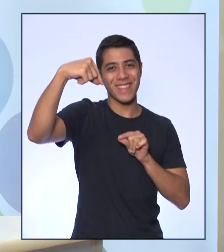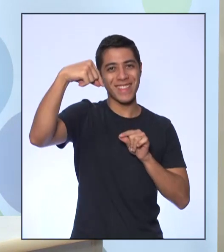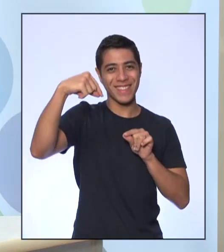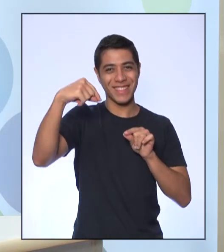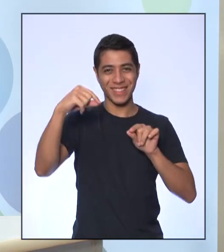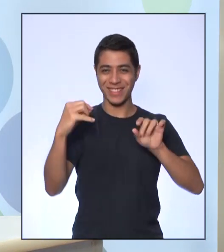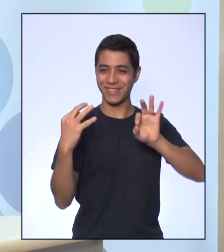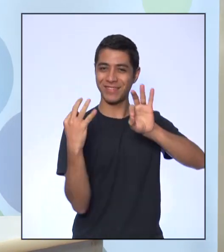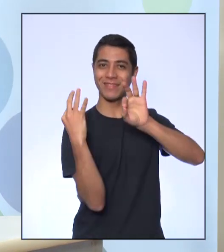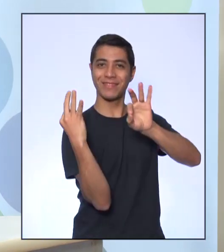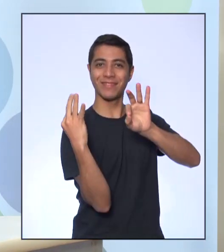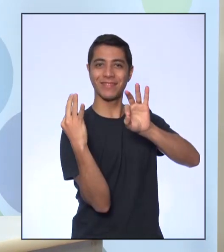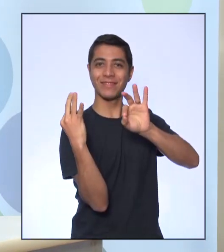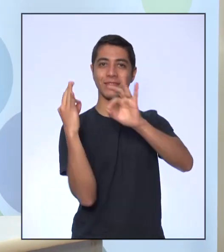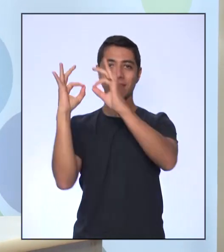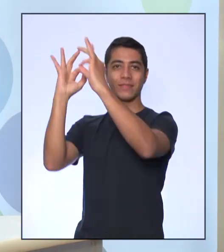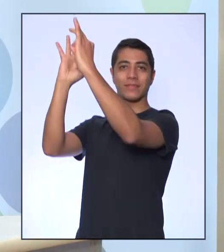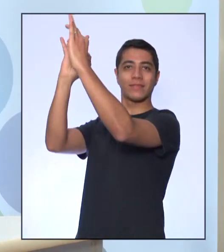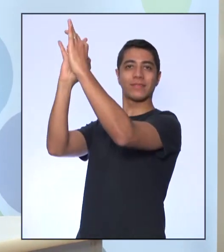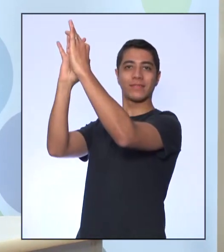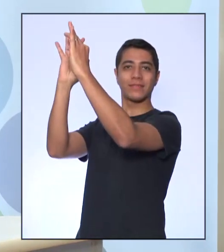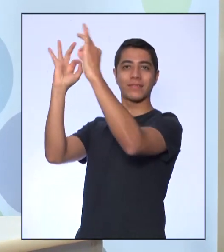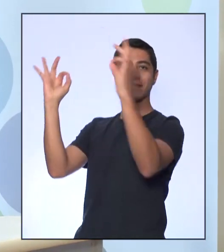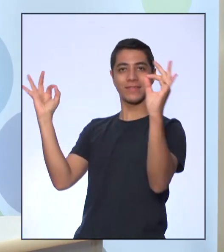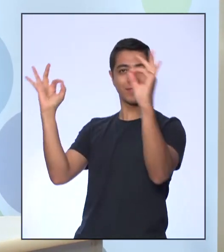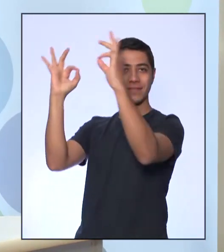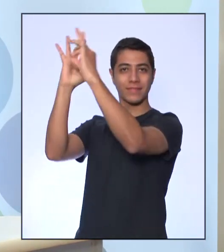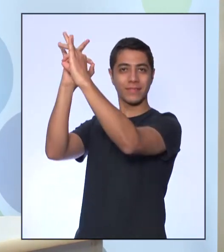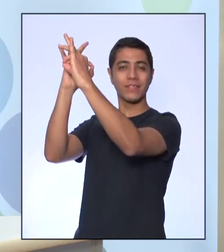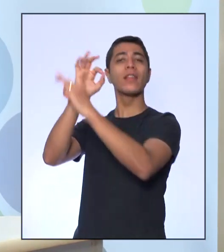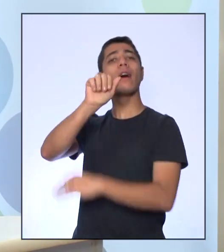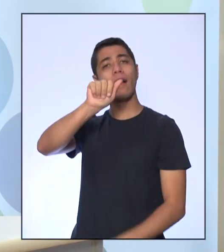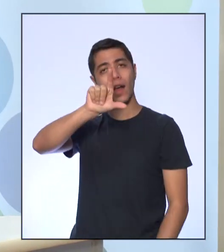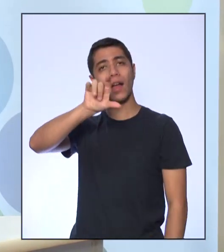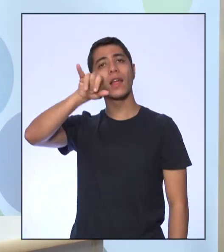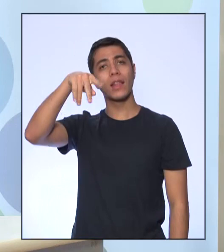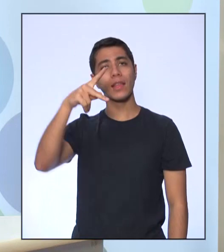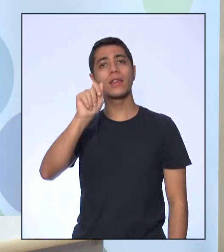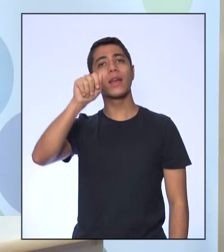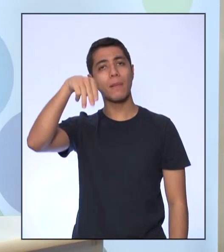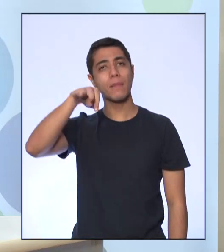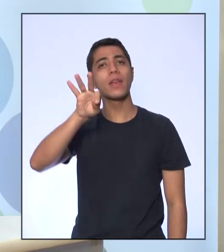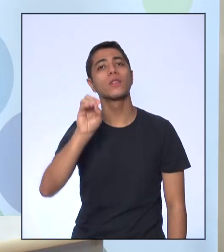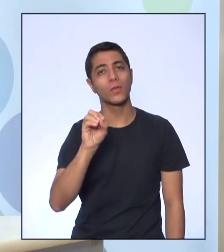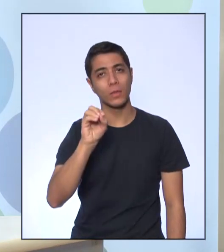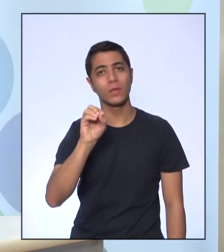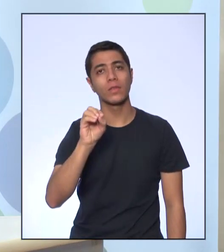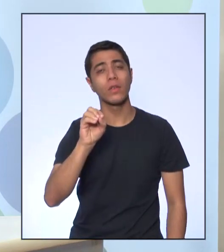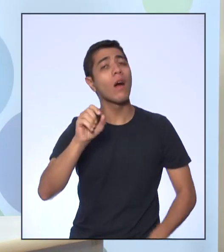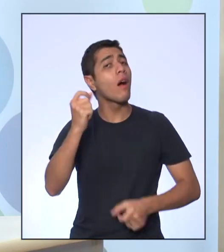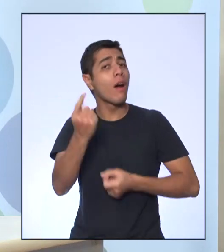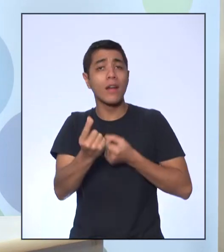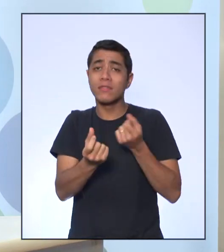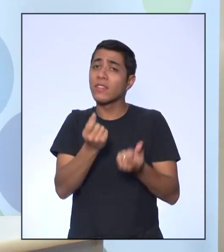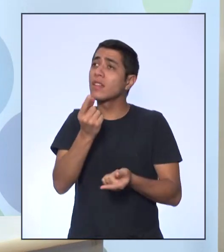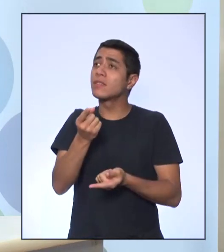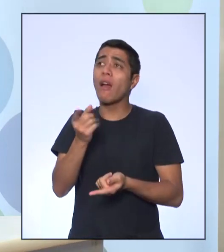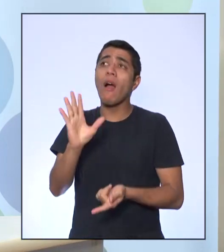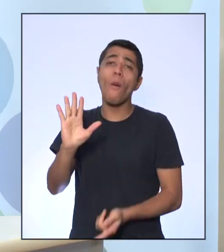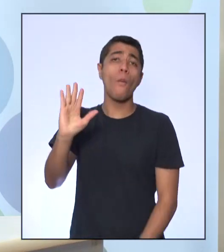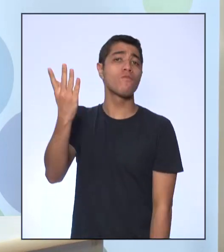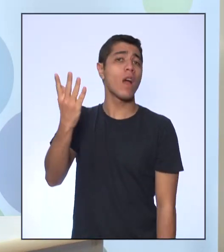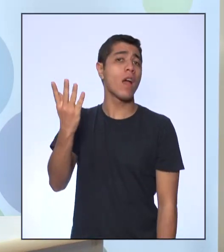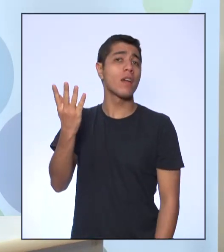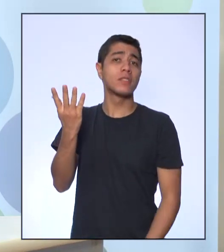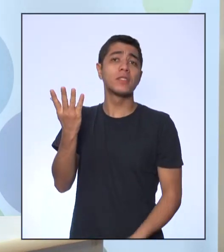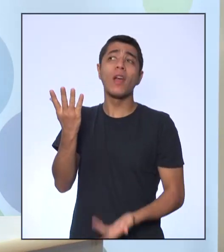local. Às vezes um alinhamento acontece, pode acontecer, né? E não aparecer, por exemplo, para o nosso país, para o Brasil. Pode aparecer